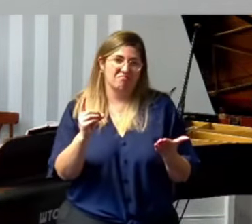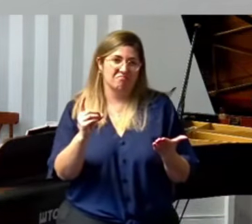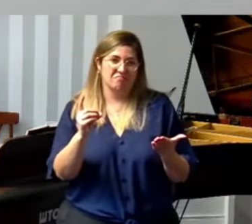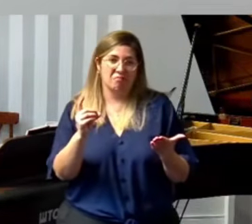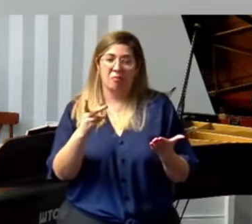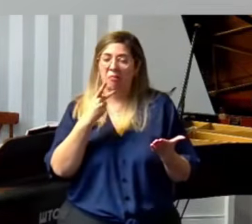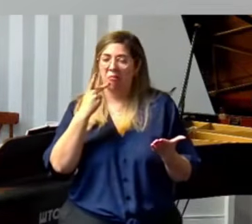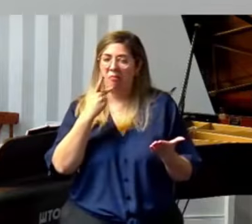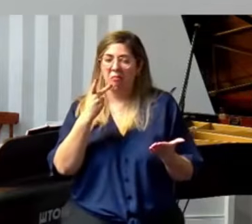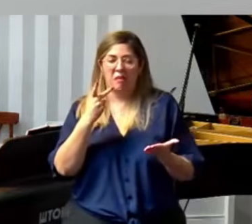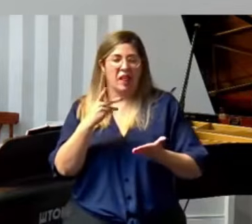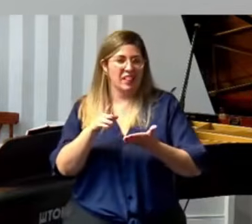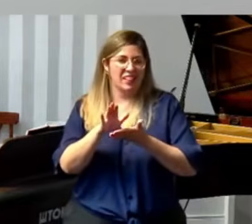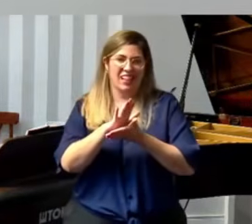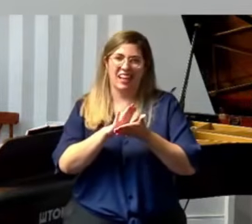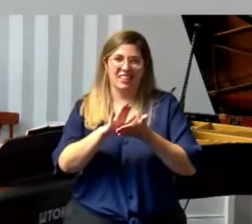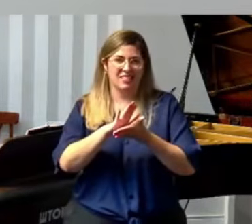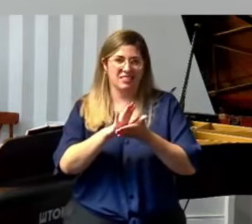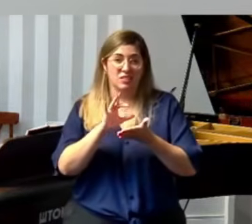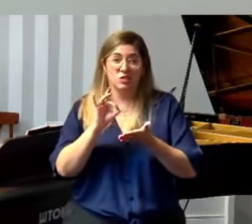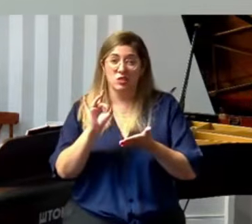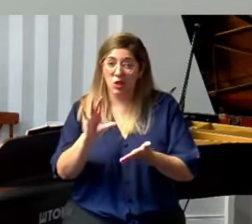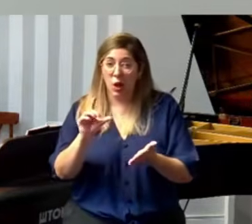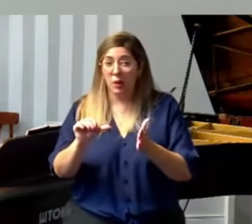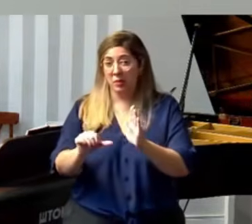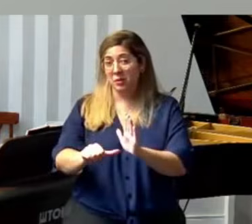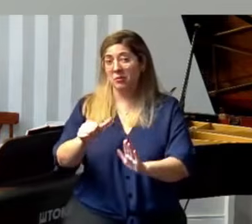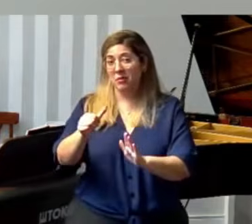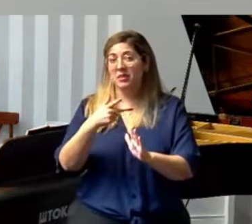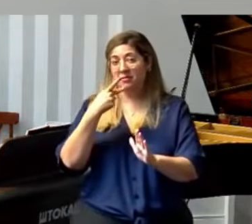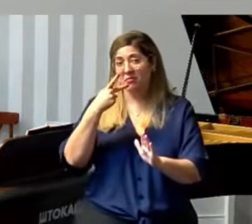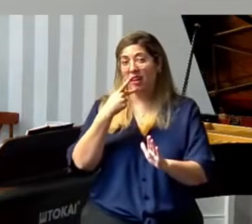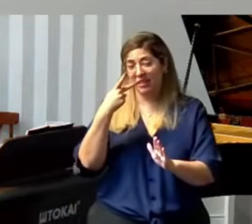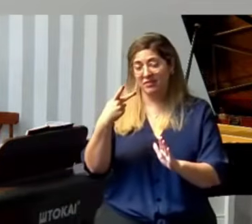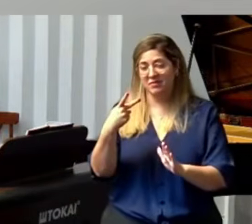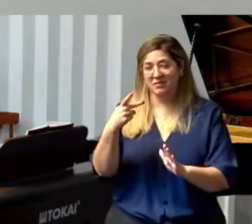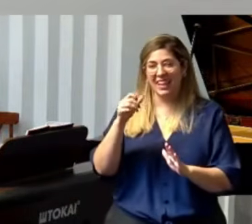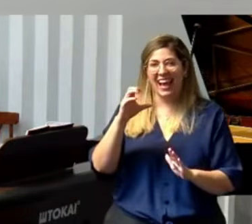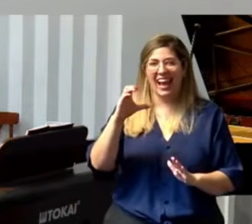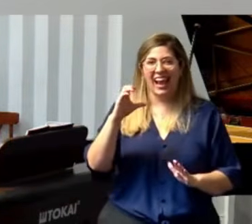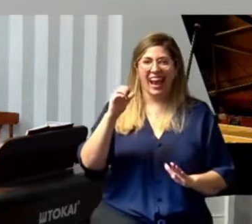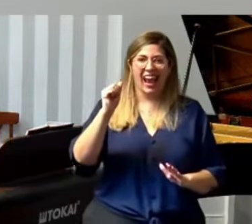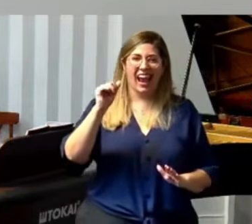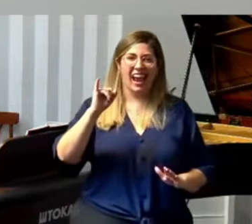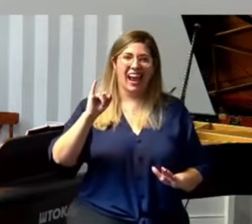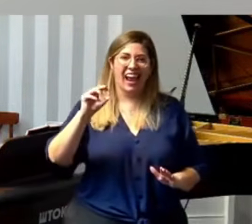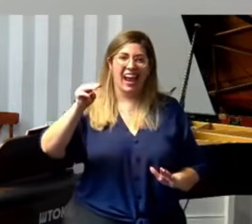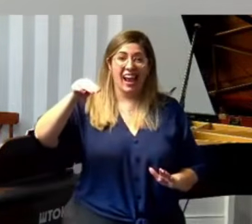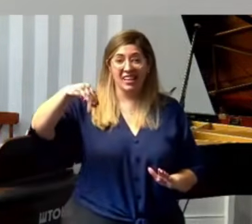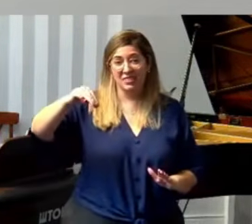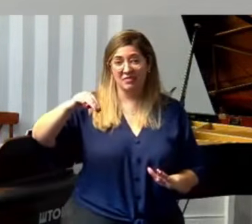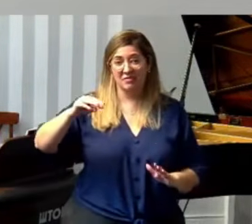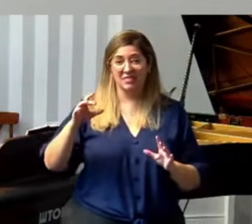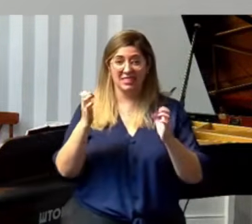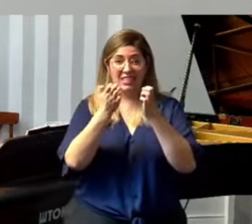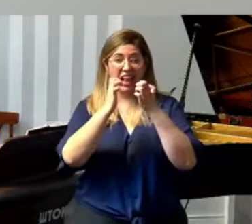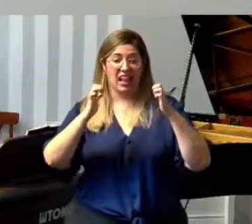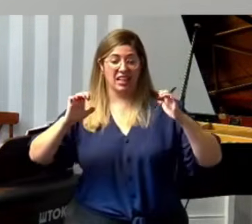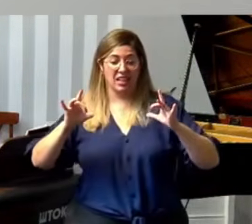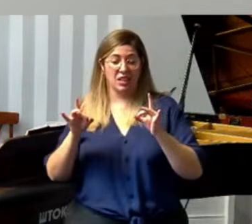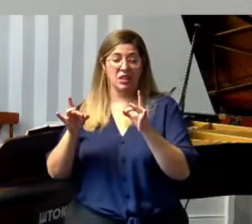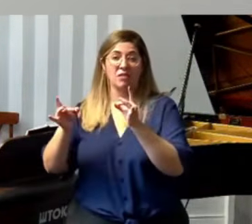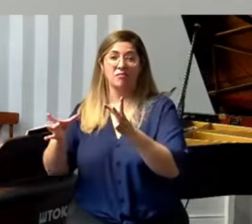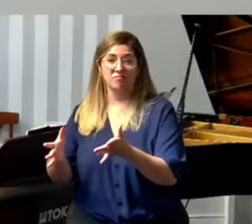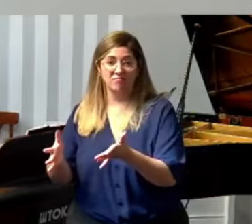nenhum deles. O primeiro que nós temos com conhecimento é Caim fora do jardim.